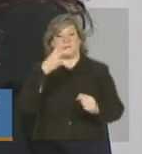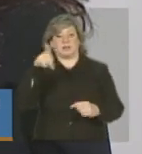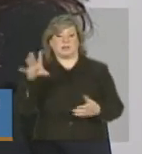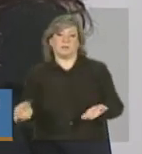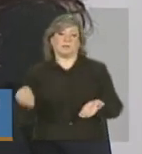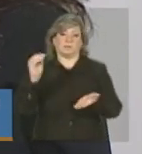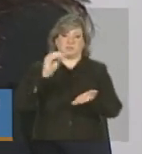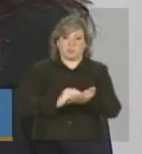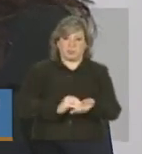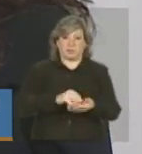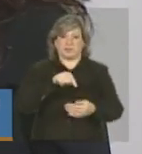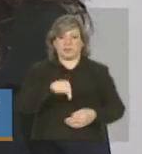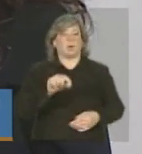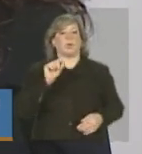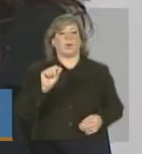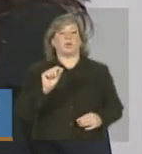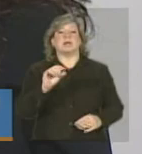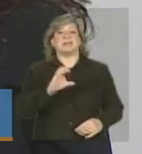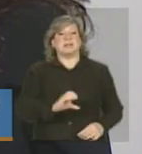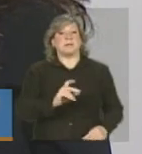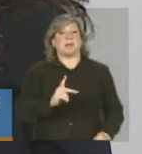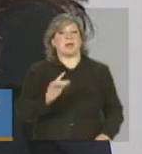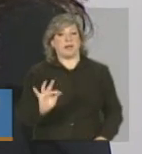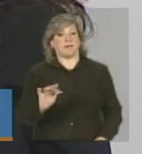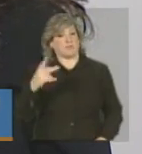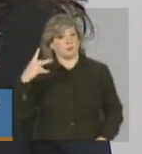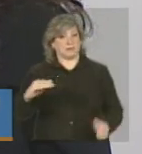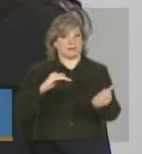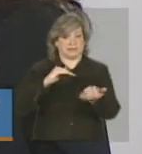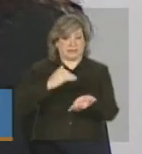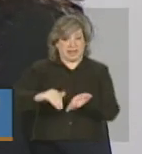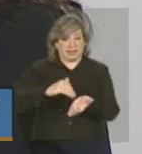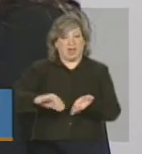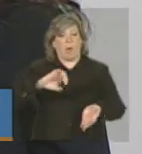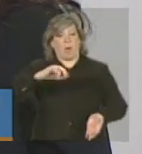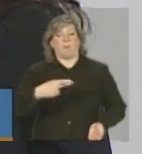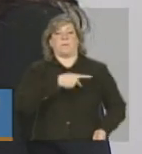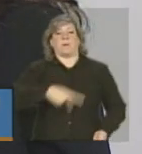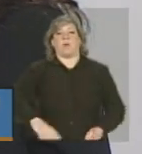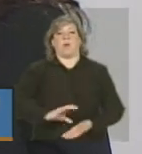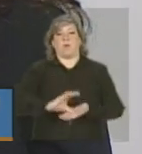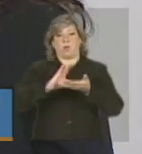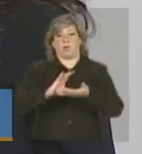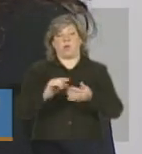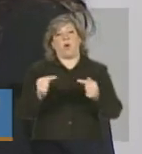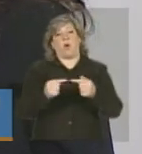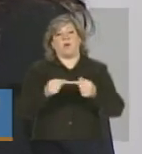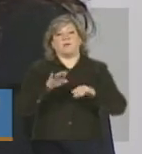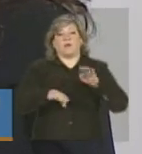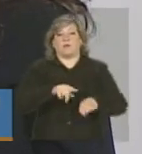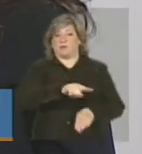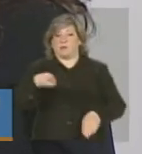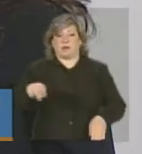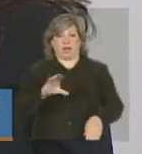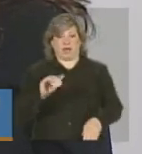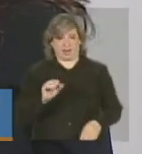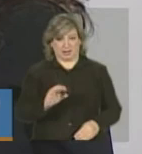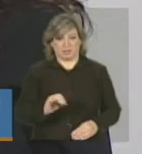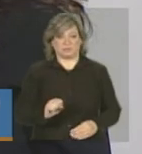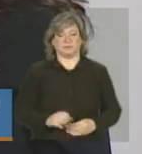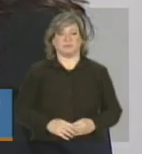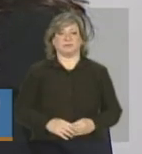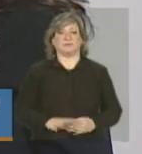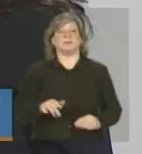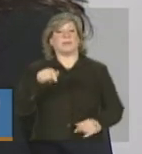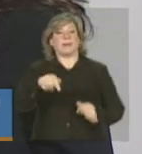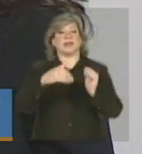o CPF do secretário ou do presidente do conselho, conforme o caso. Bem, e a